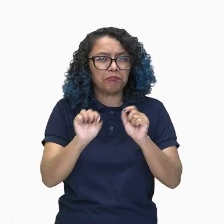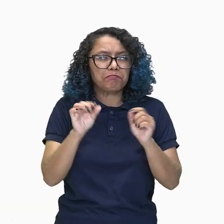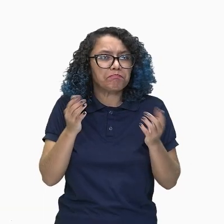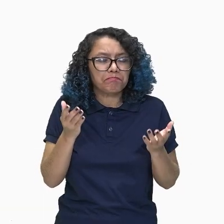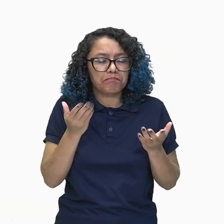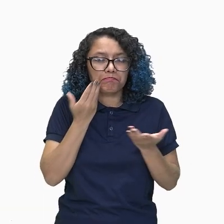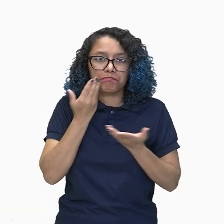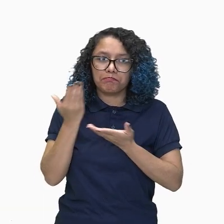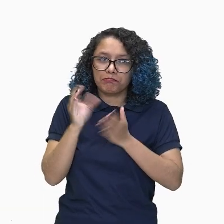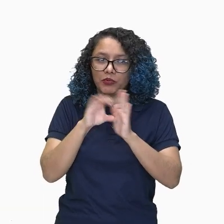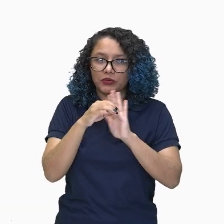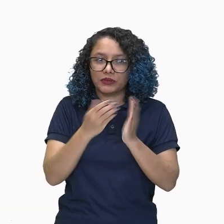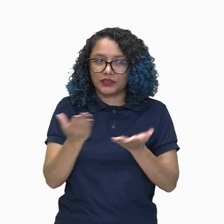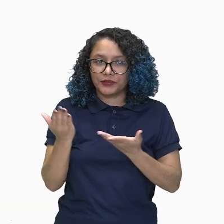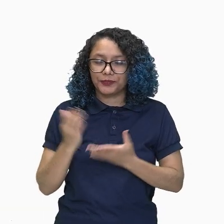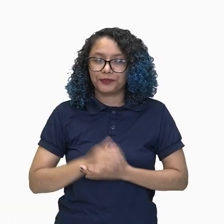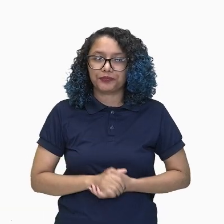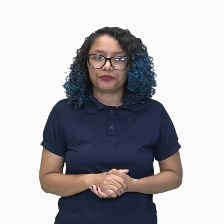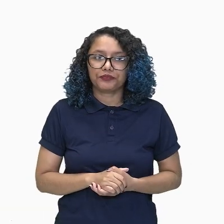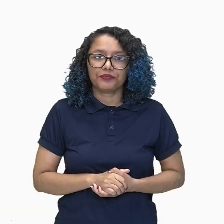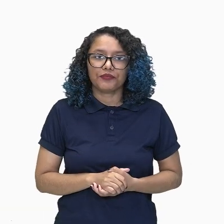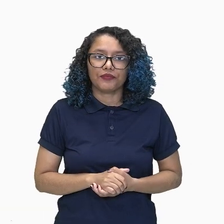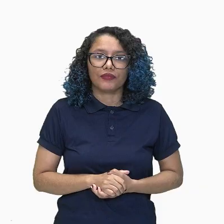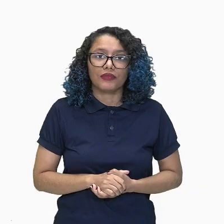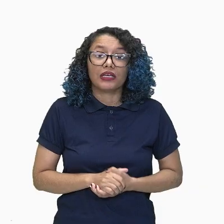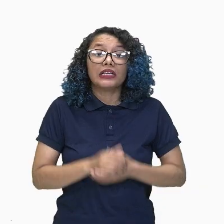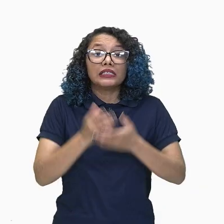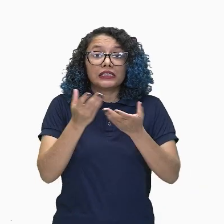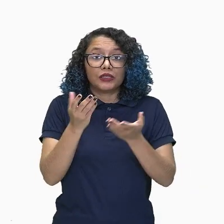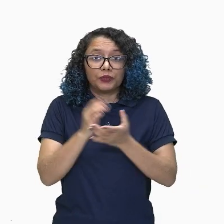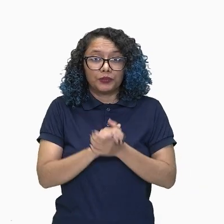aí para vocês, gente, o fato